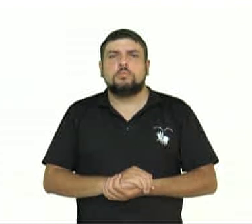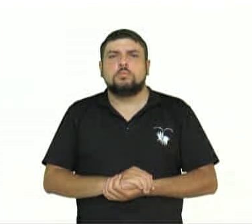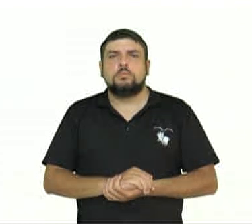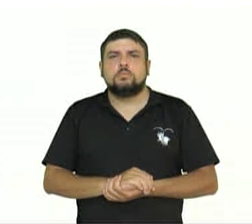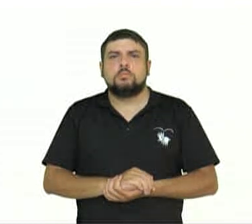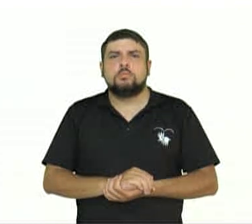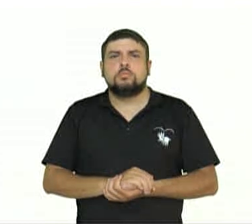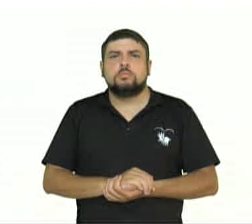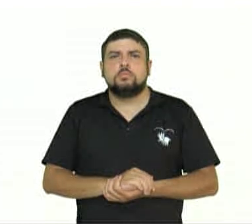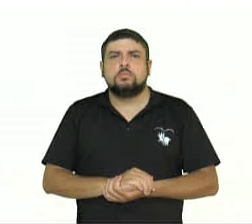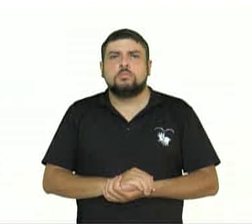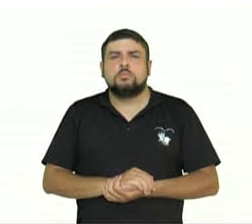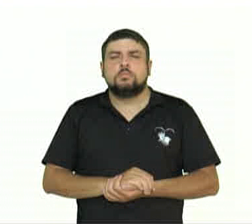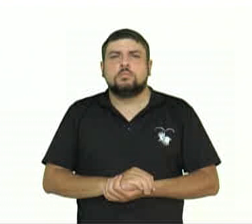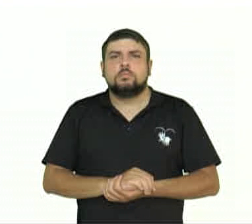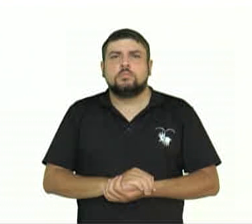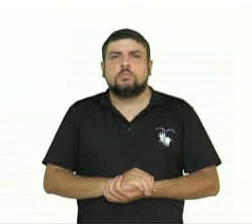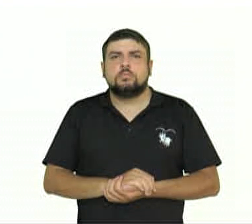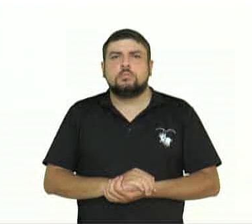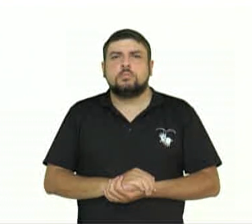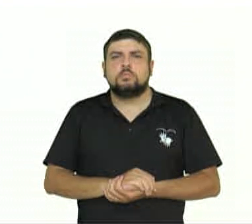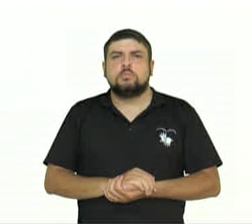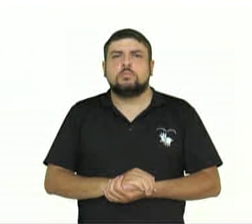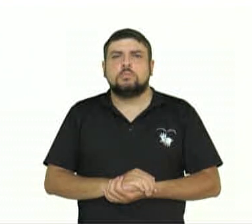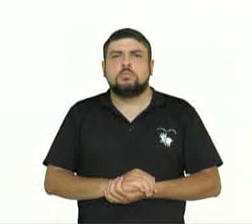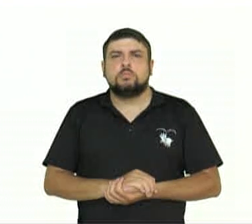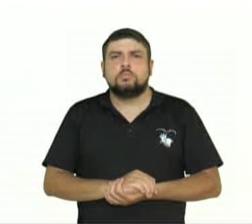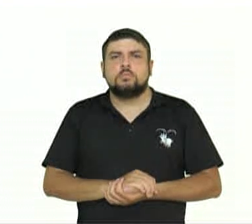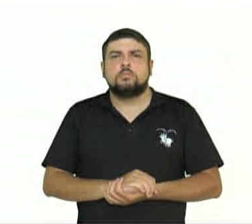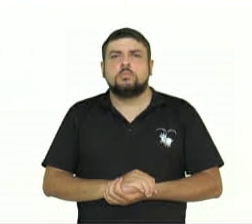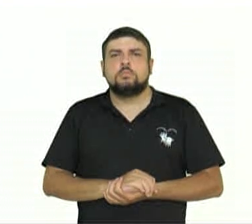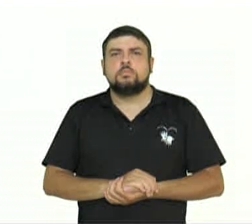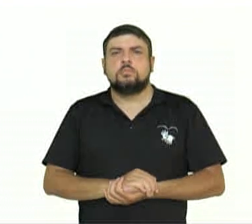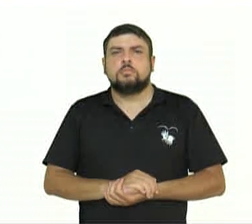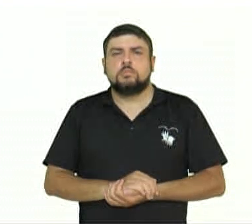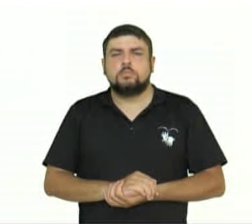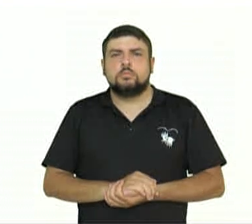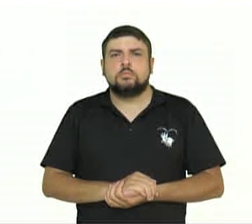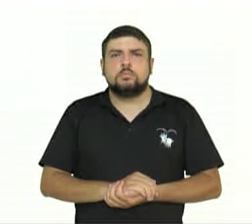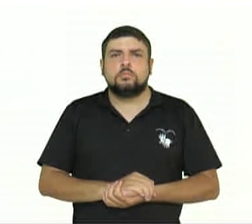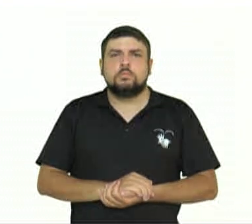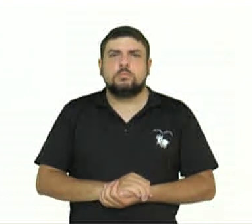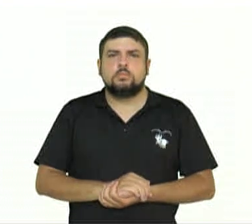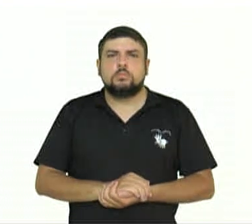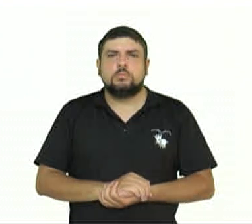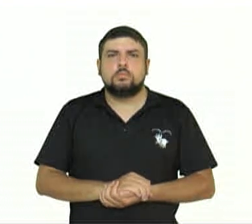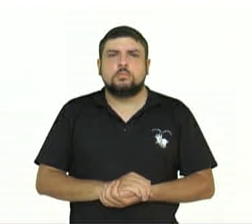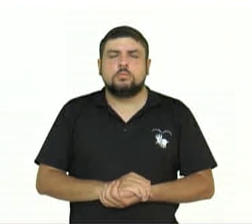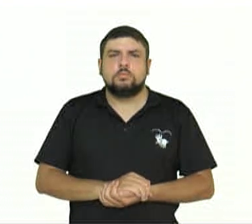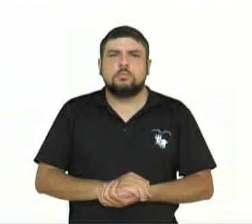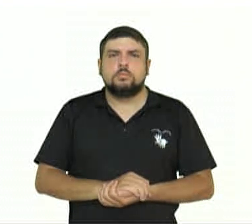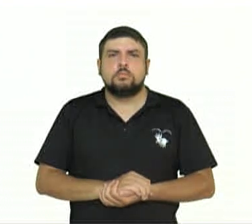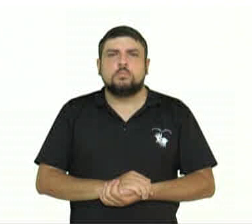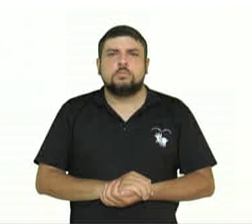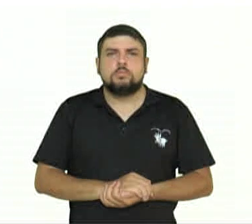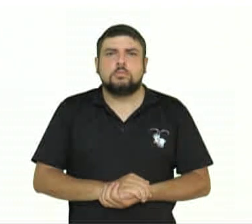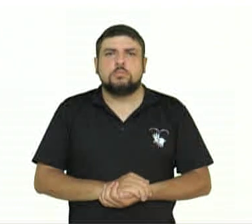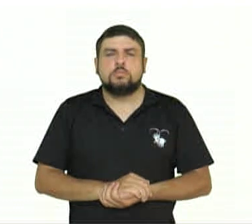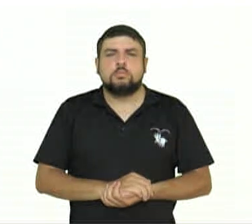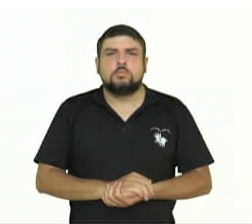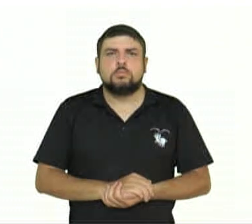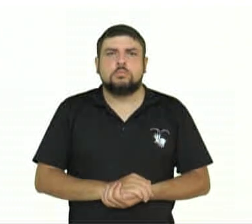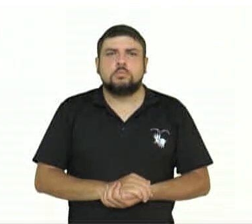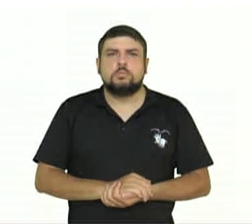Amigos, vamos a jugar videojuegos? Sí, es una actividad entretenida y sana. Vamos a mi casa.